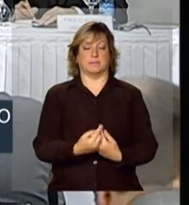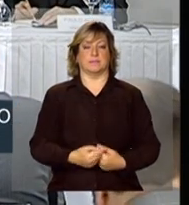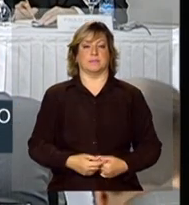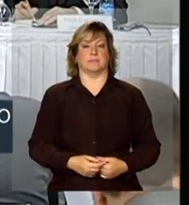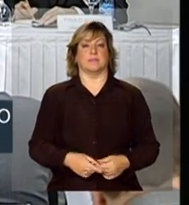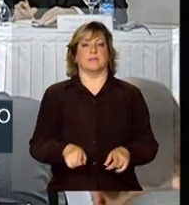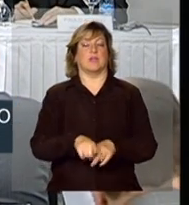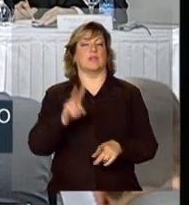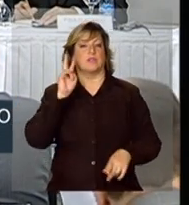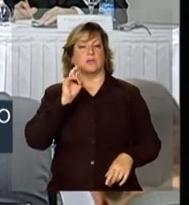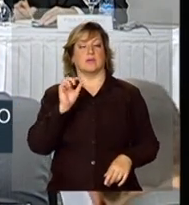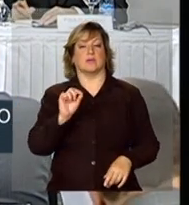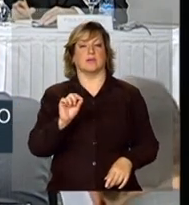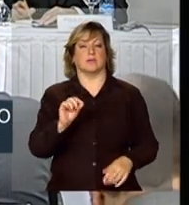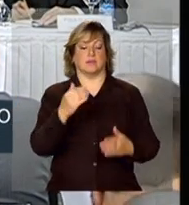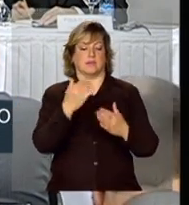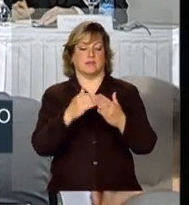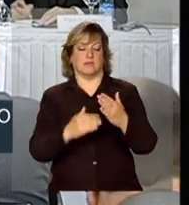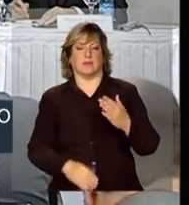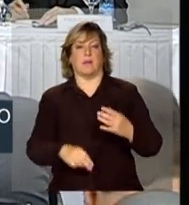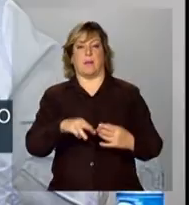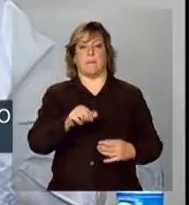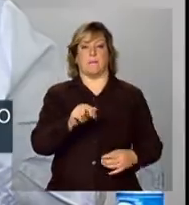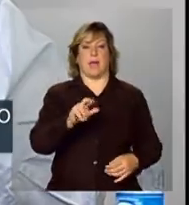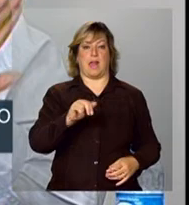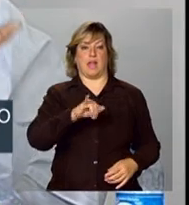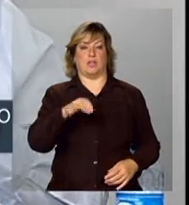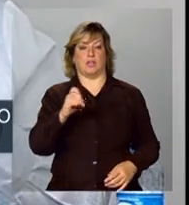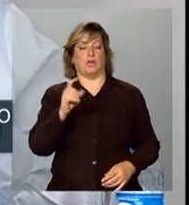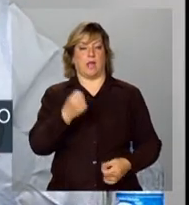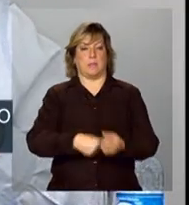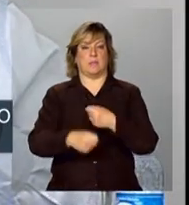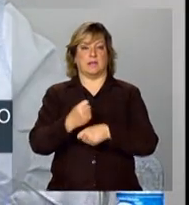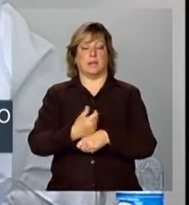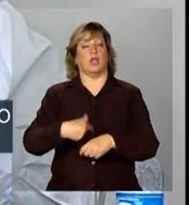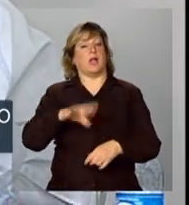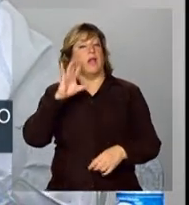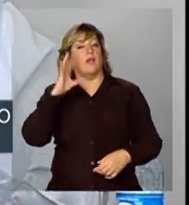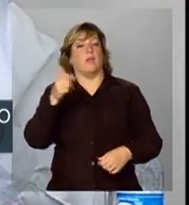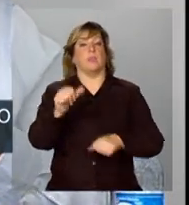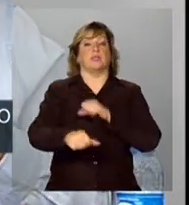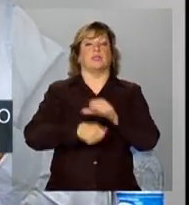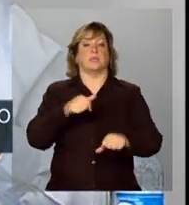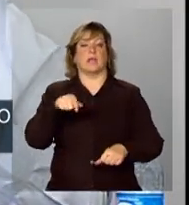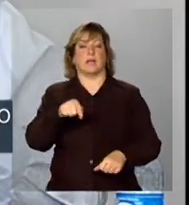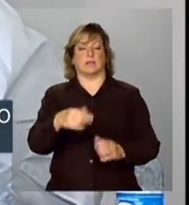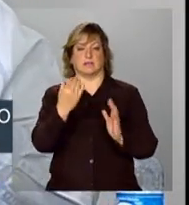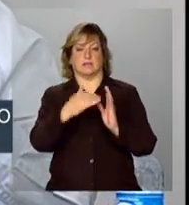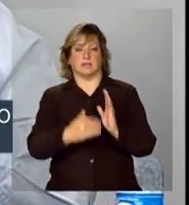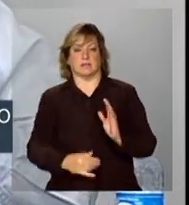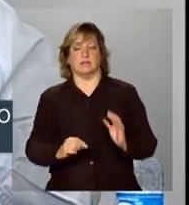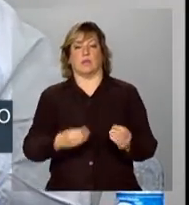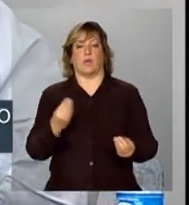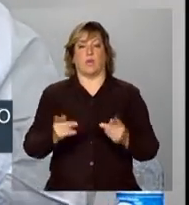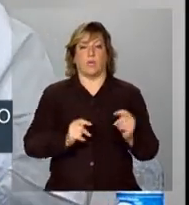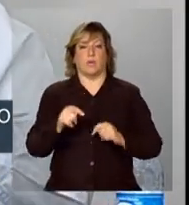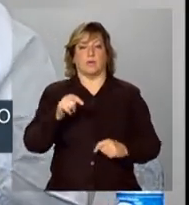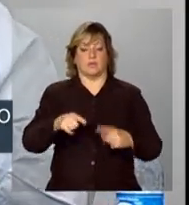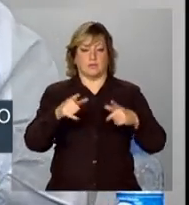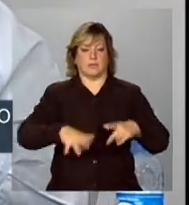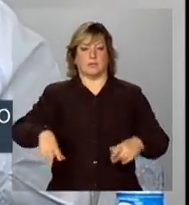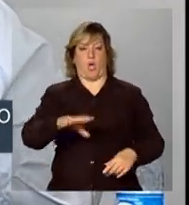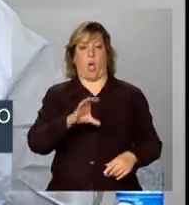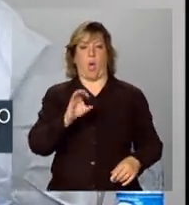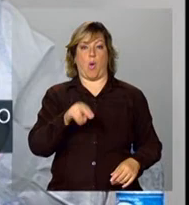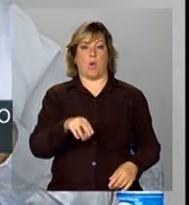de Marajó do ano passado, quando eu resolvi mudar, nós, Ministério do Meio Ambiente, resolvemos mudar essa relação sobre implantação de unidades de conservação. Três grandes desafios